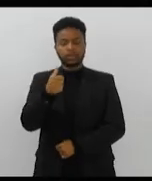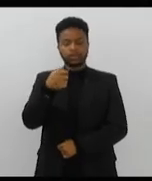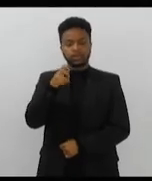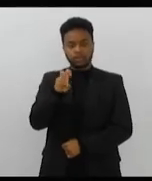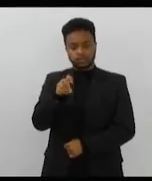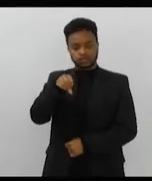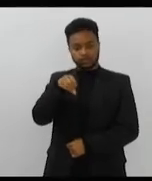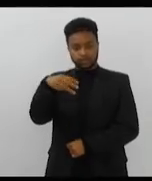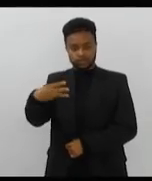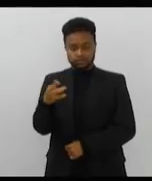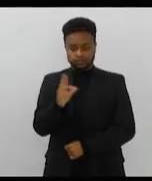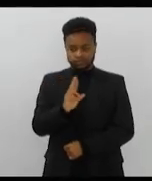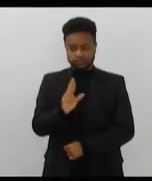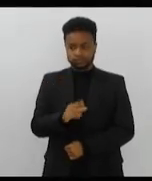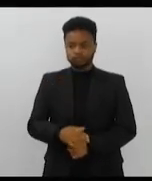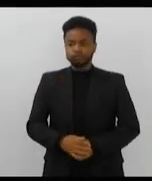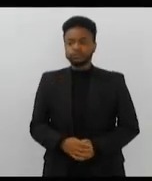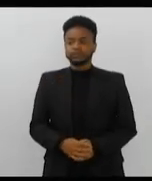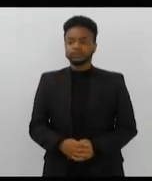2.718.593,00,